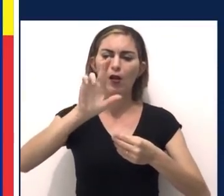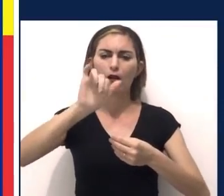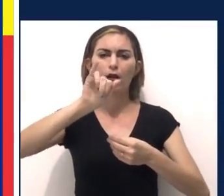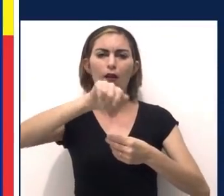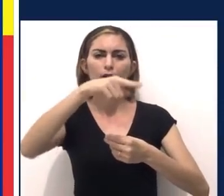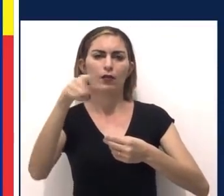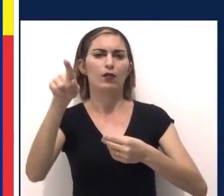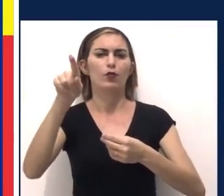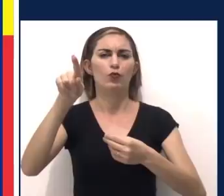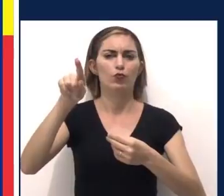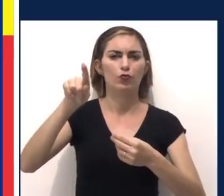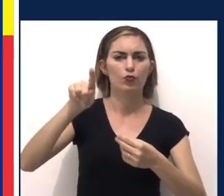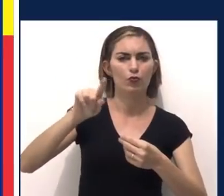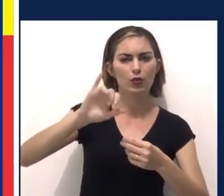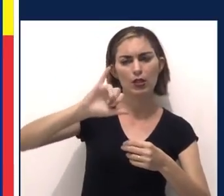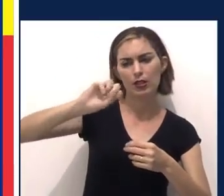Aragão,